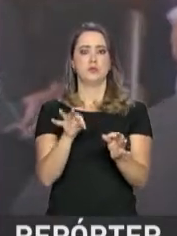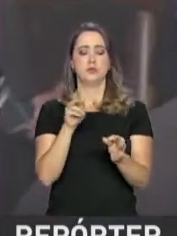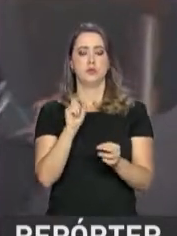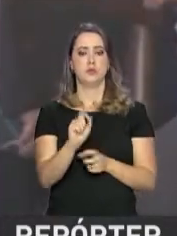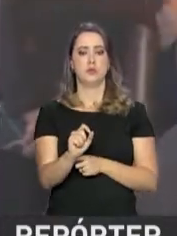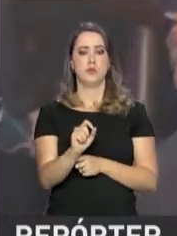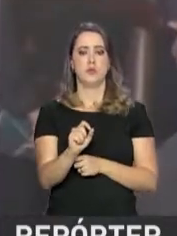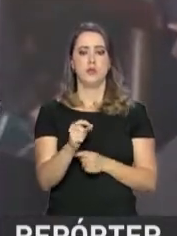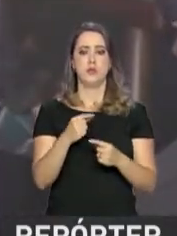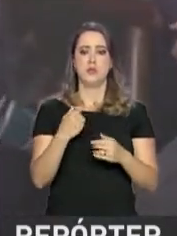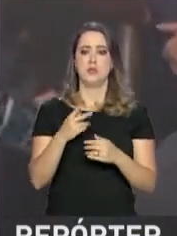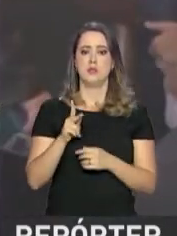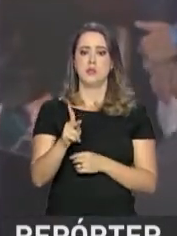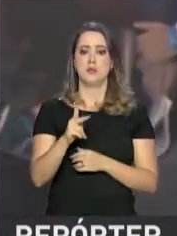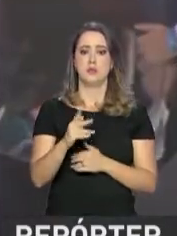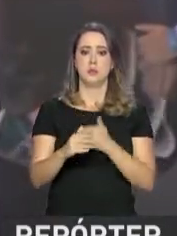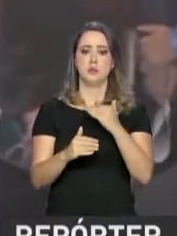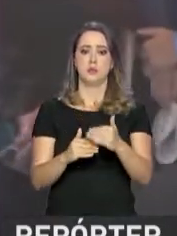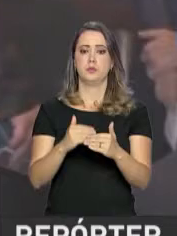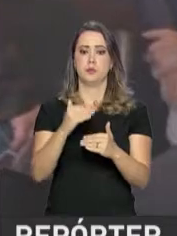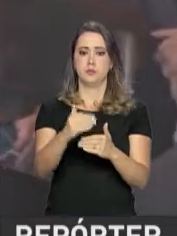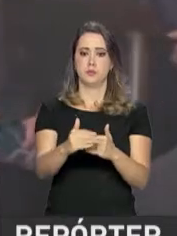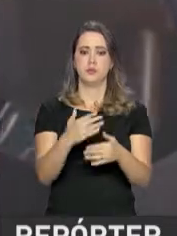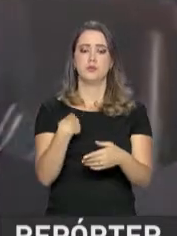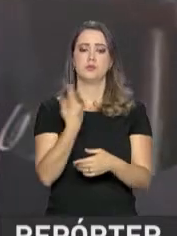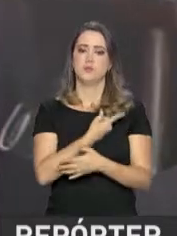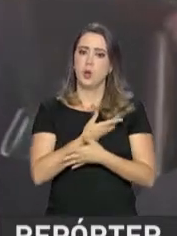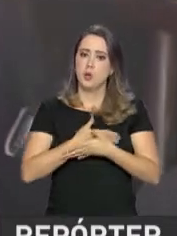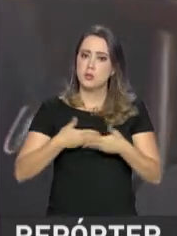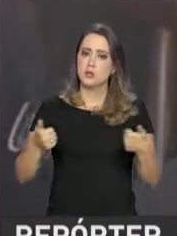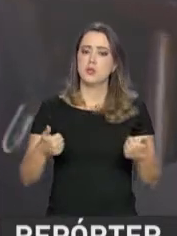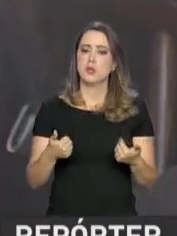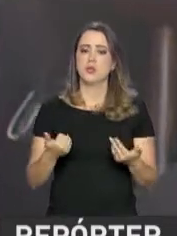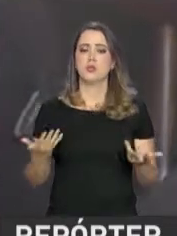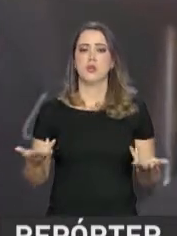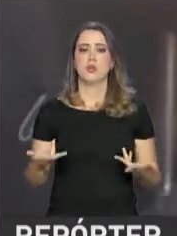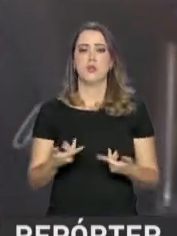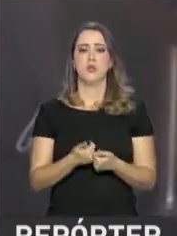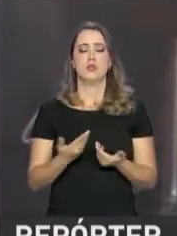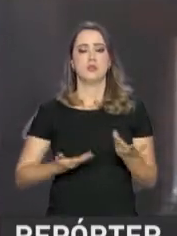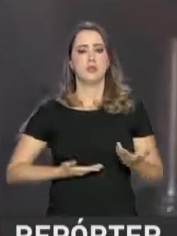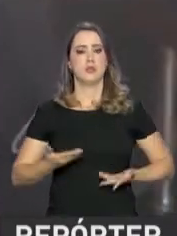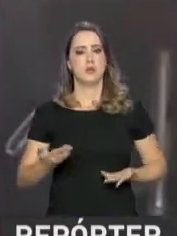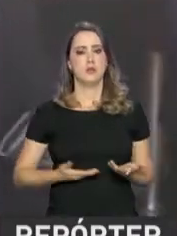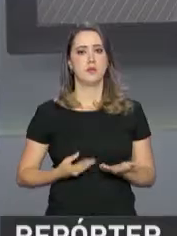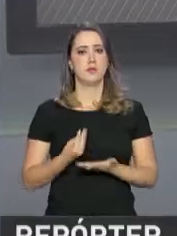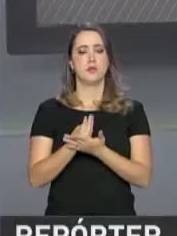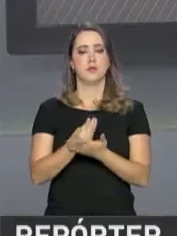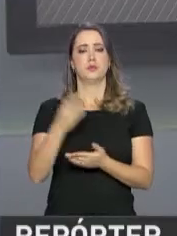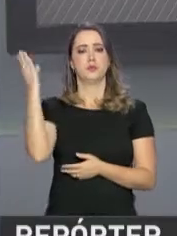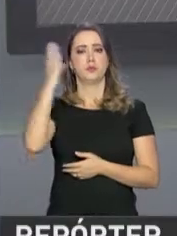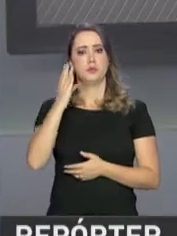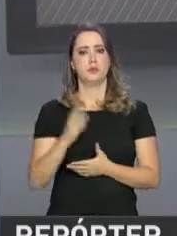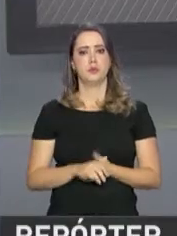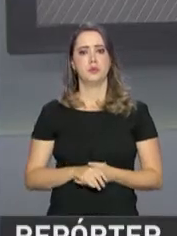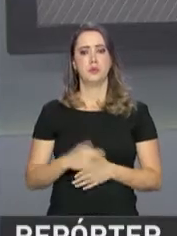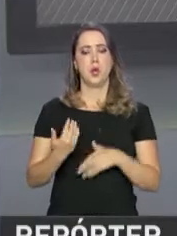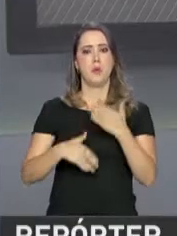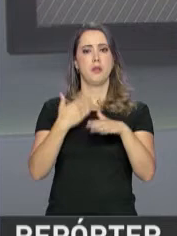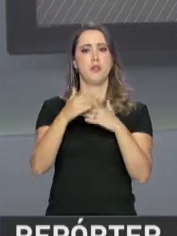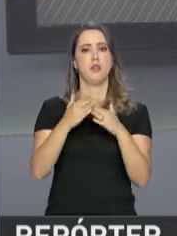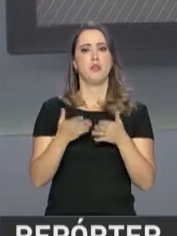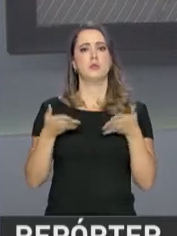que, cada vez mais, nós possamos melhorar a qualidade da prestação de serviço no Brasil. Aumentar